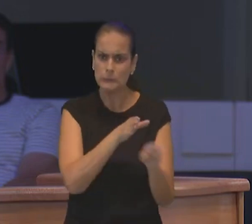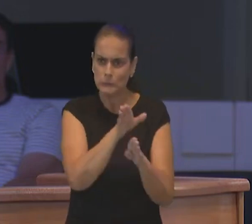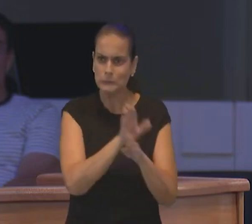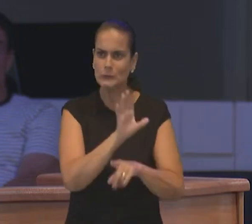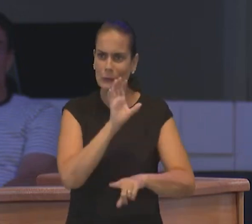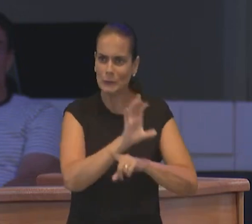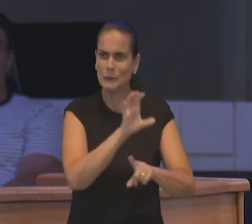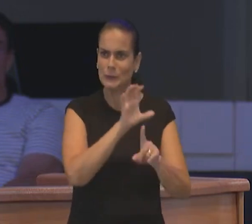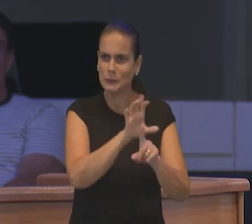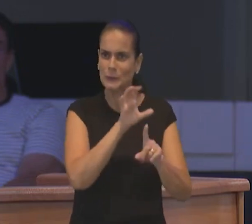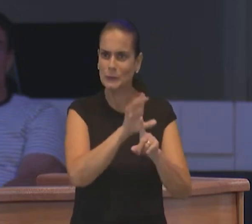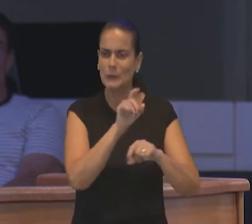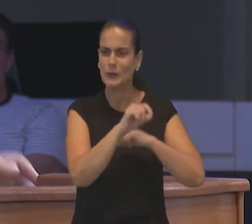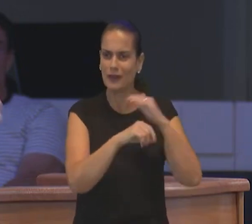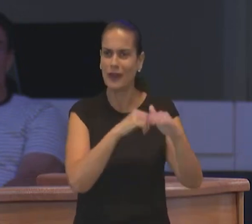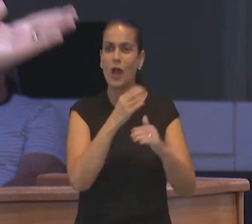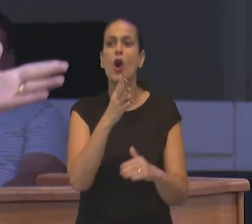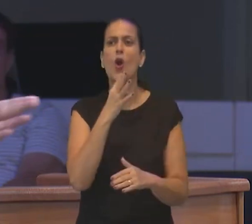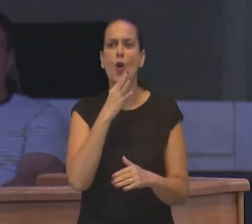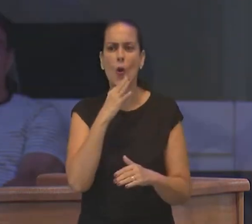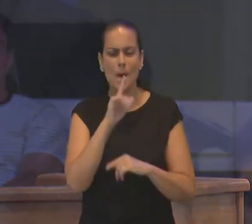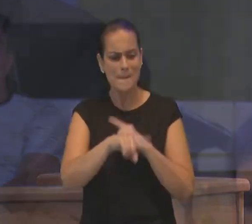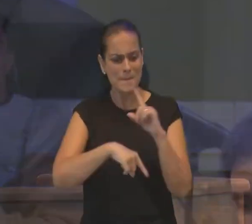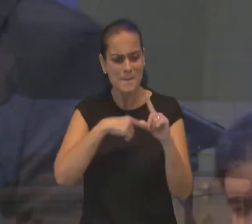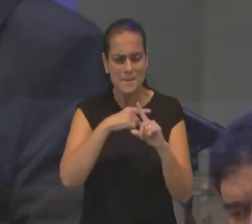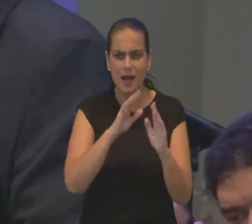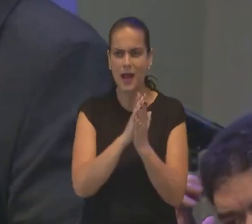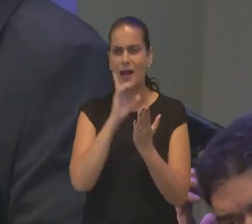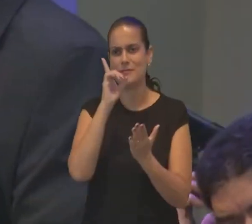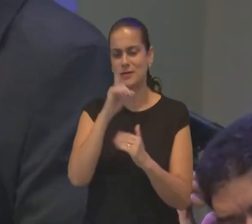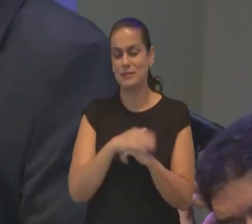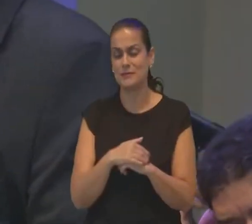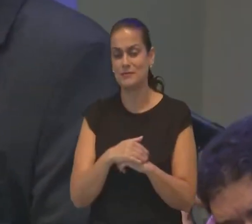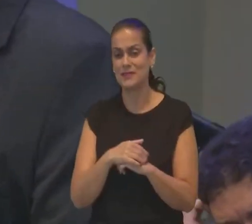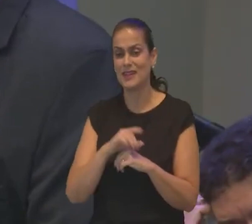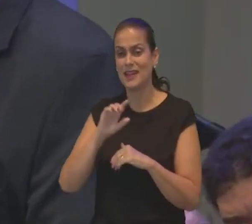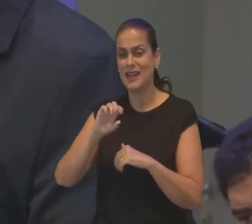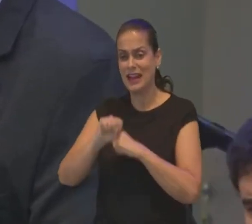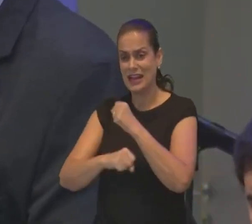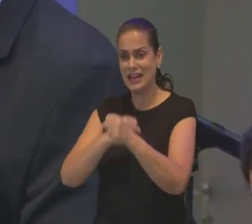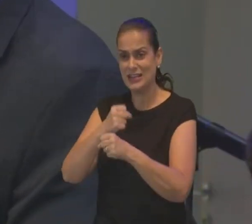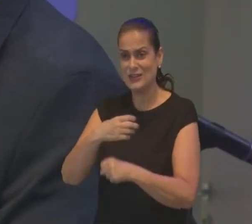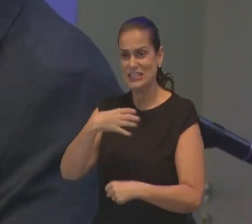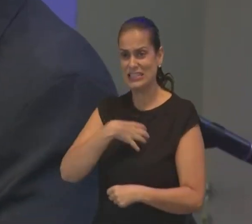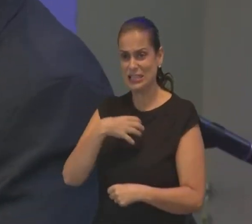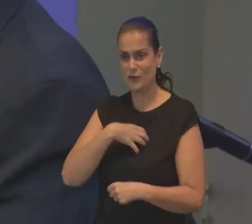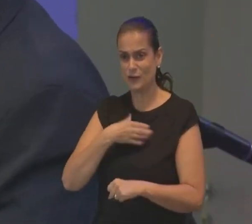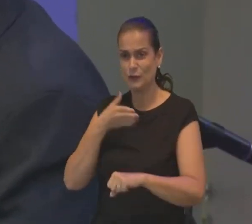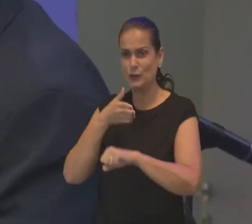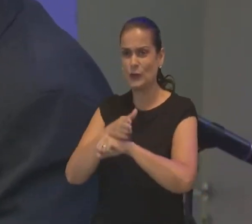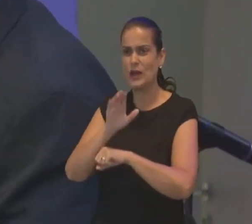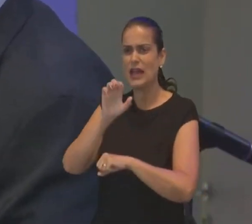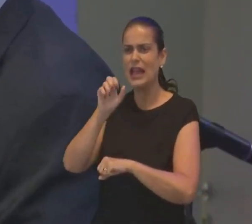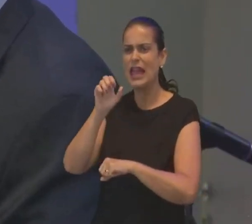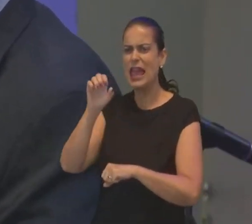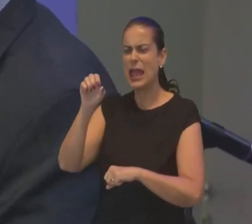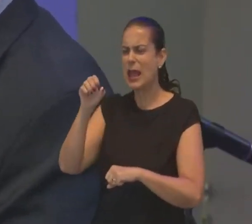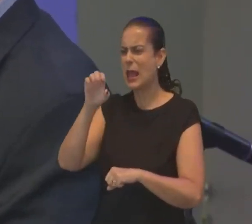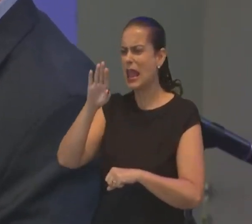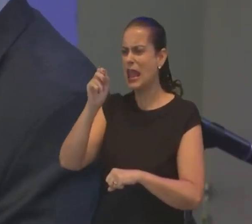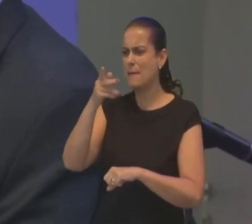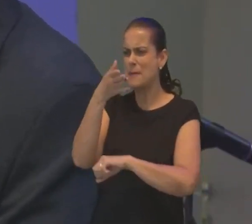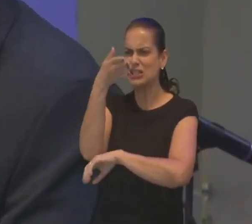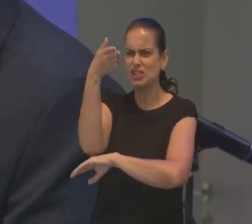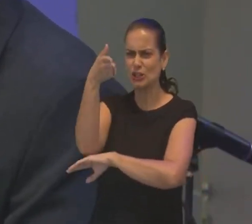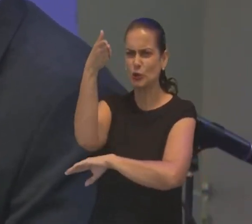né? Para próximo ano, em Salvador, a gente ir para o ERE, né? Que é